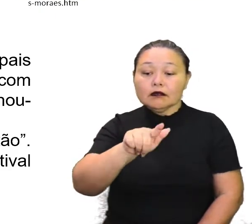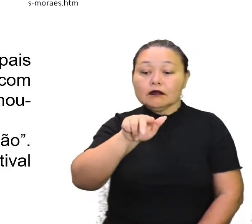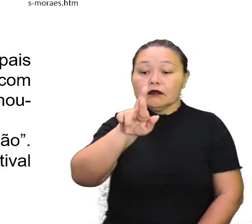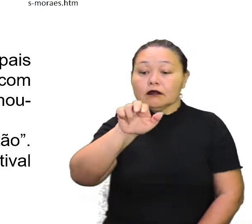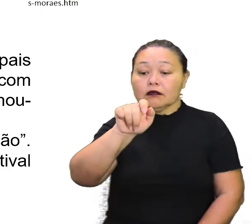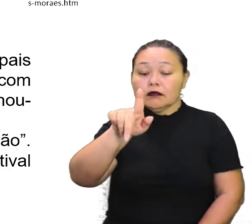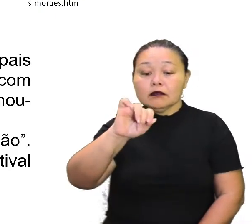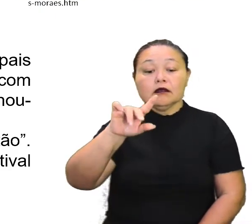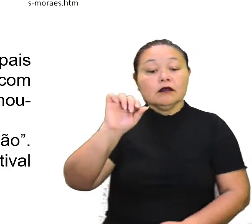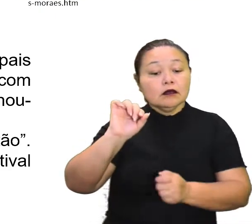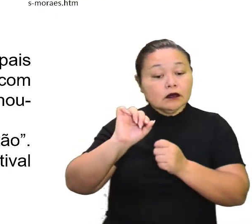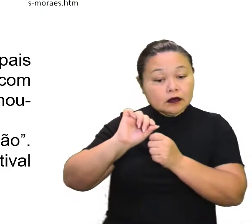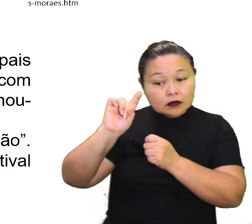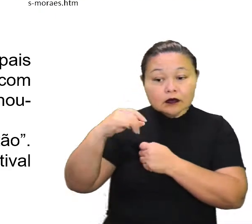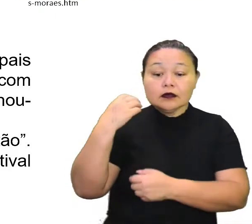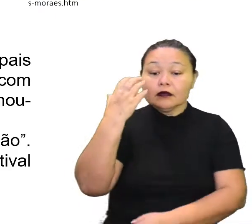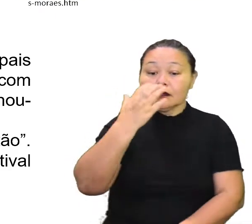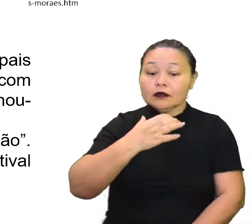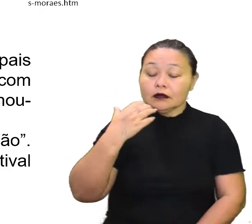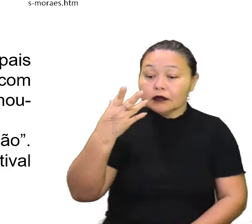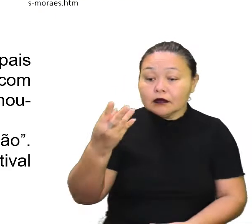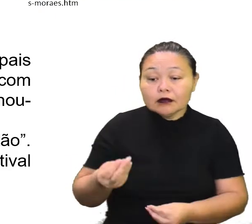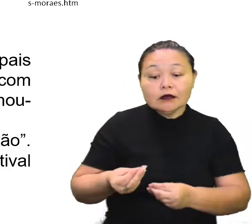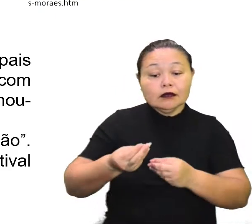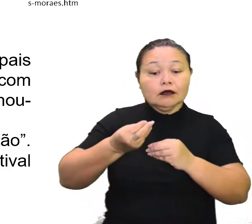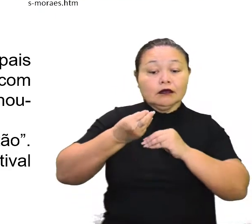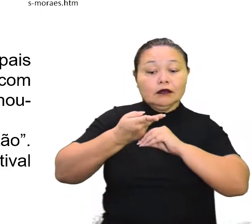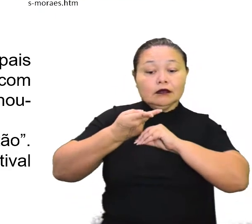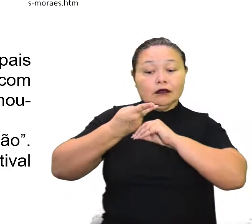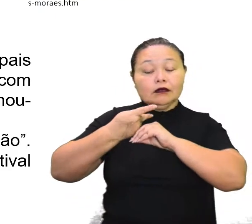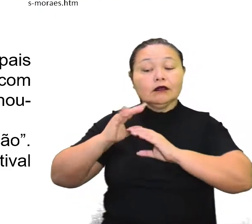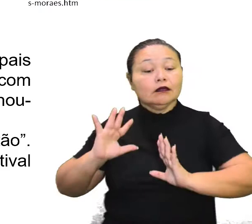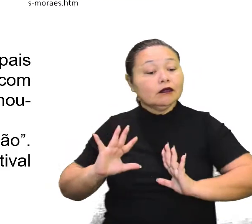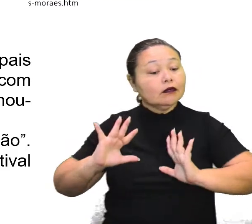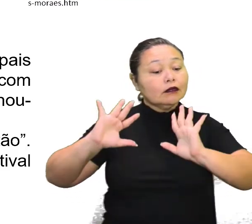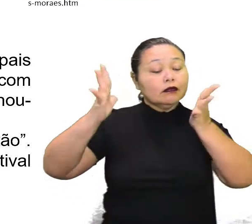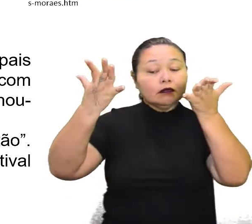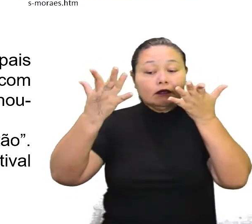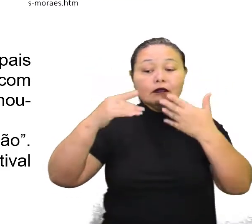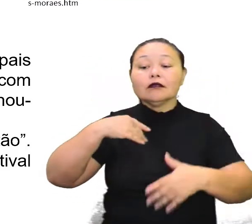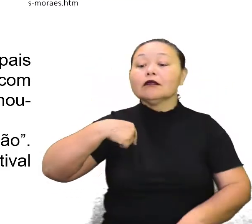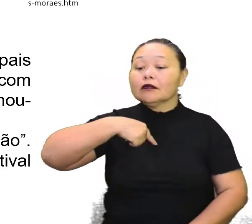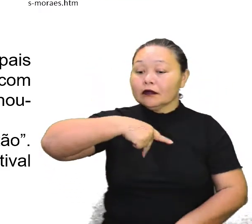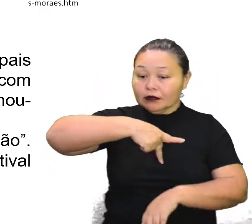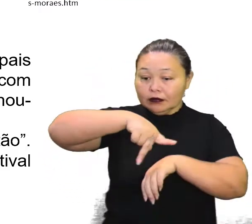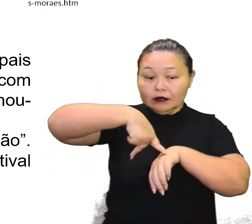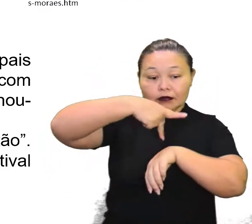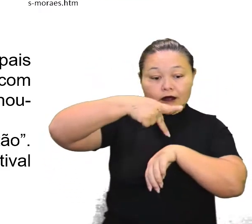canção ganhou o prêmio Festival Nacional da Música Popular Brasileira